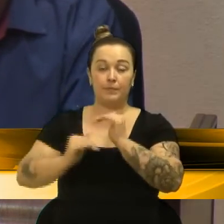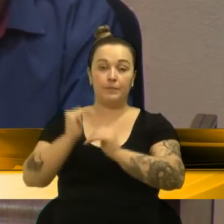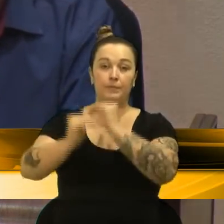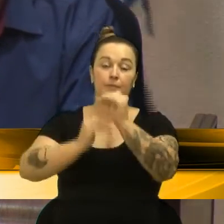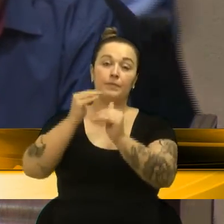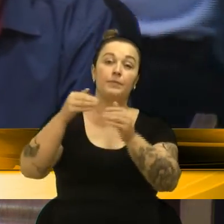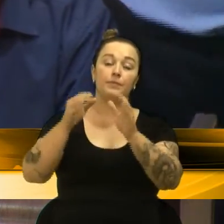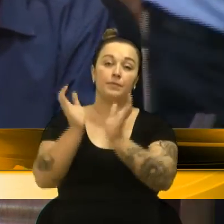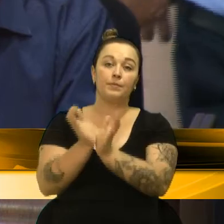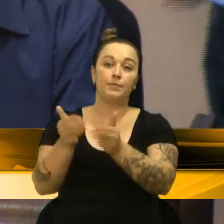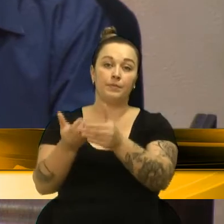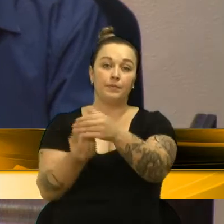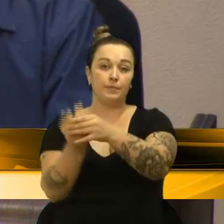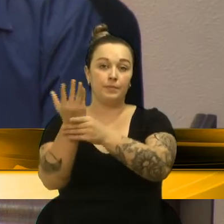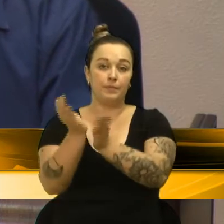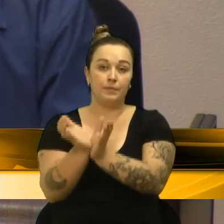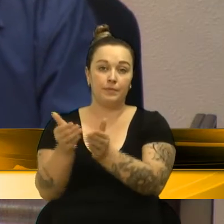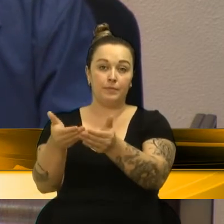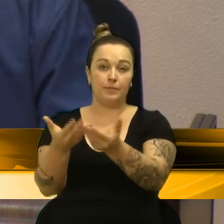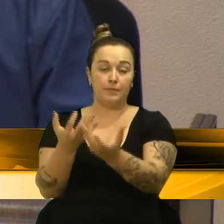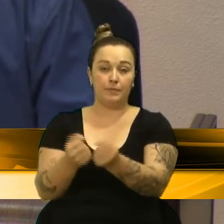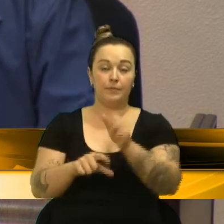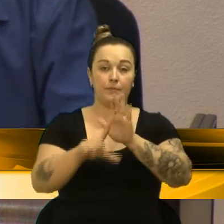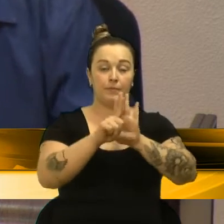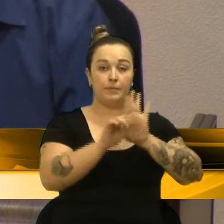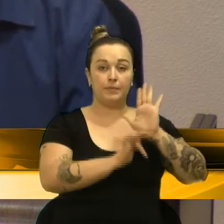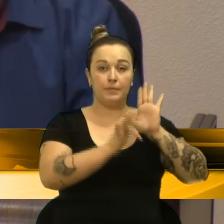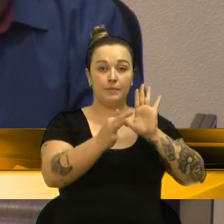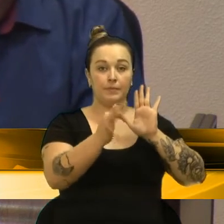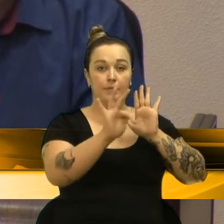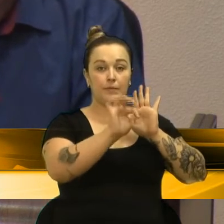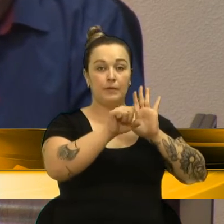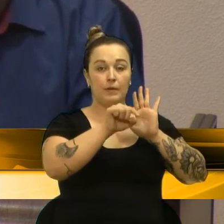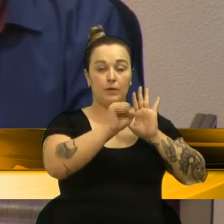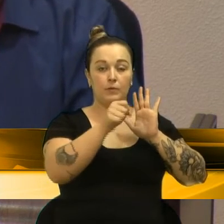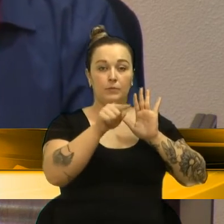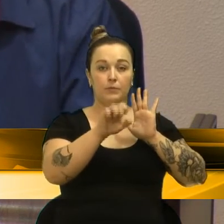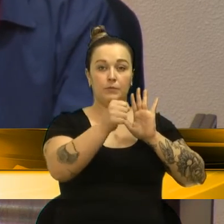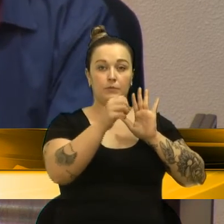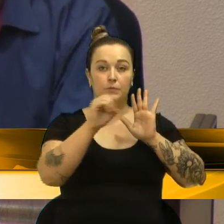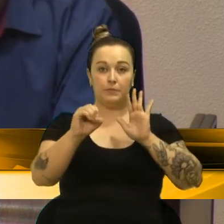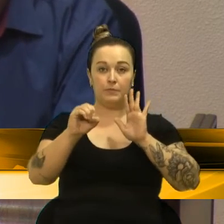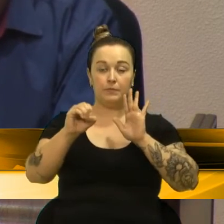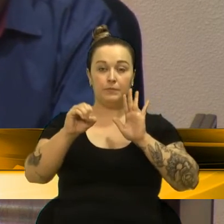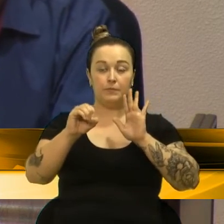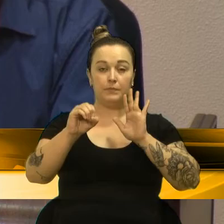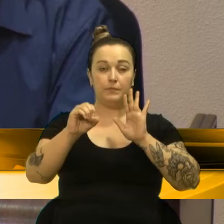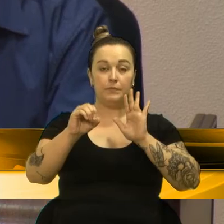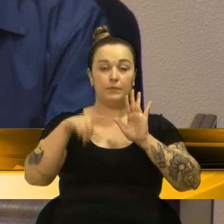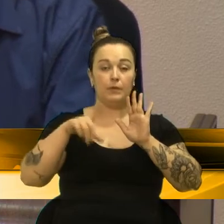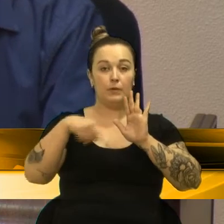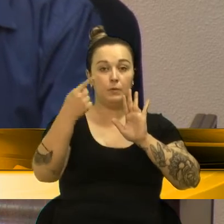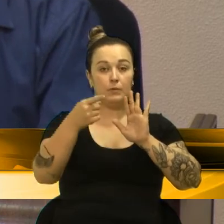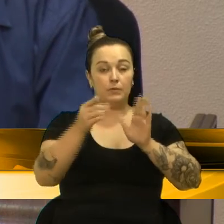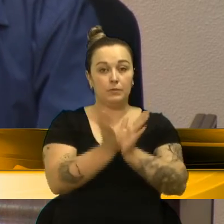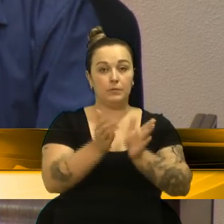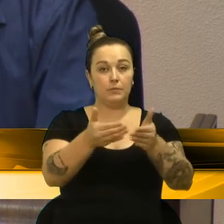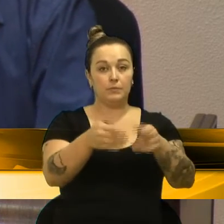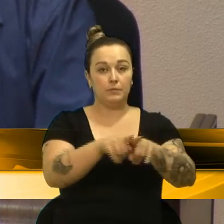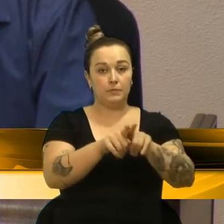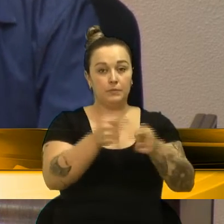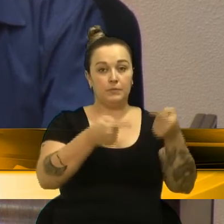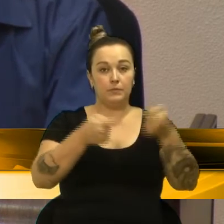comissões intersetoriais estabelecidas na Lei Federal 8.080, de 19 de setembro de 1990, e outras comissões intersetoriais e grupos de trabalho